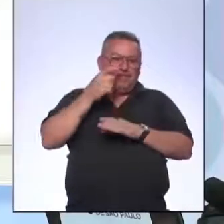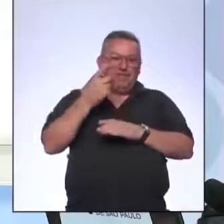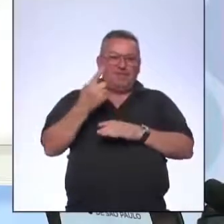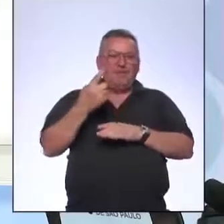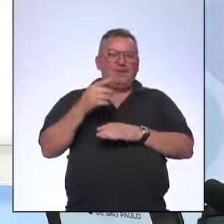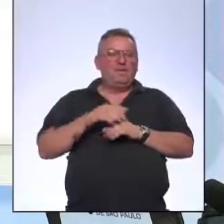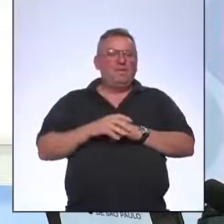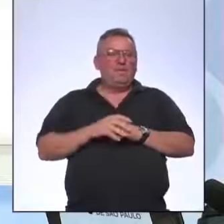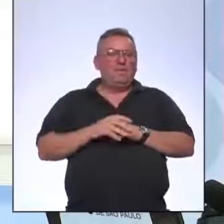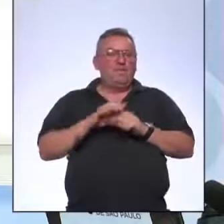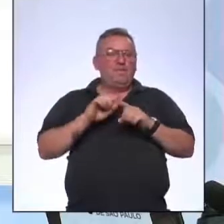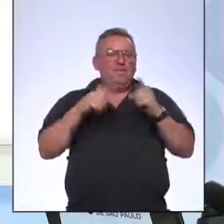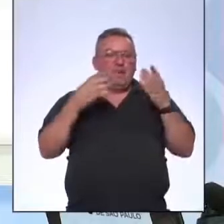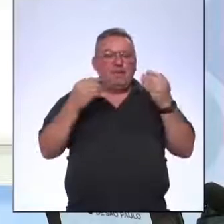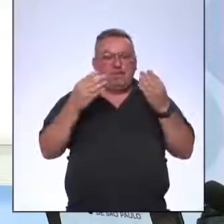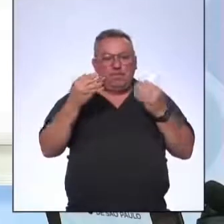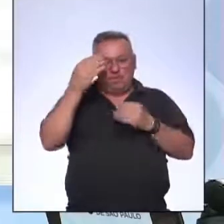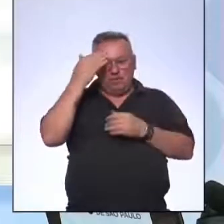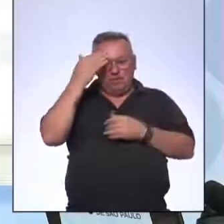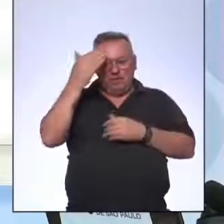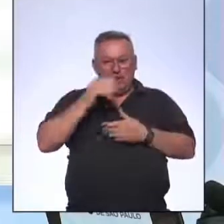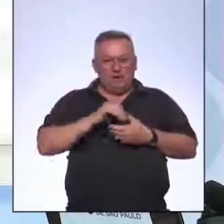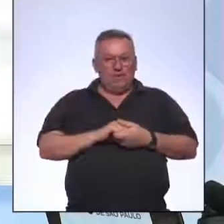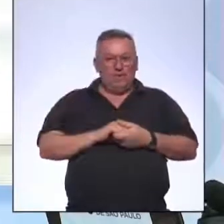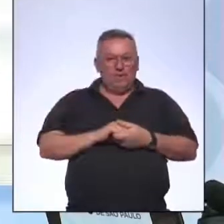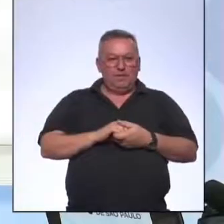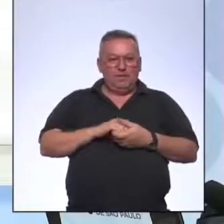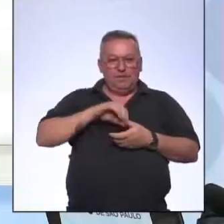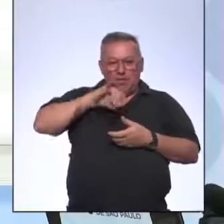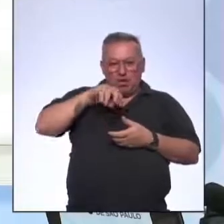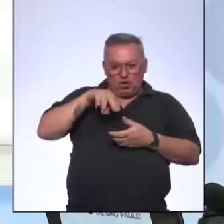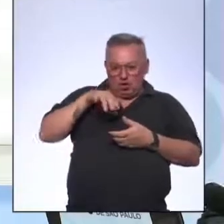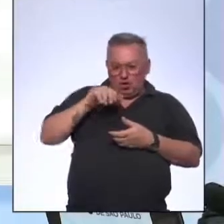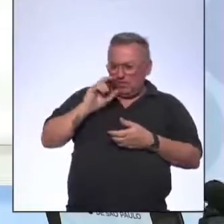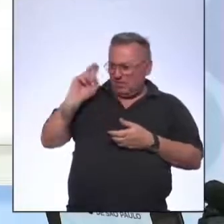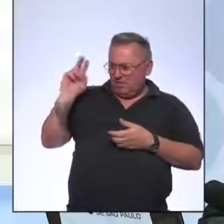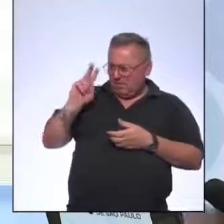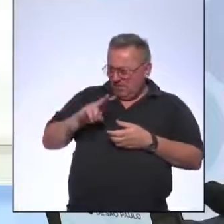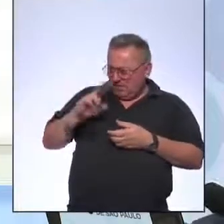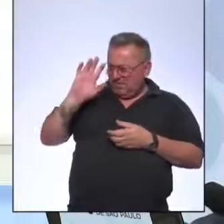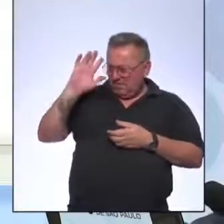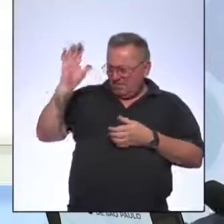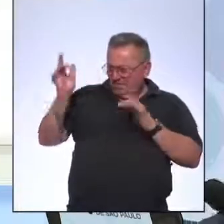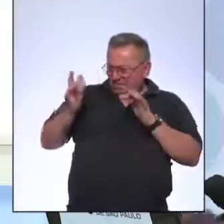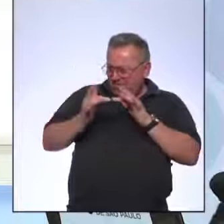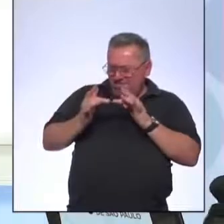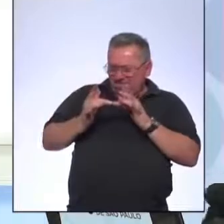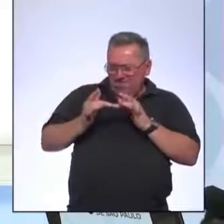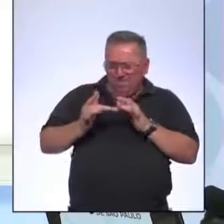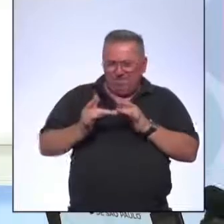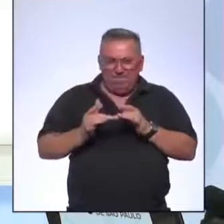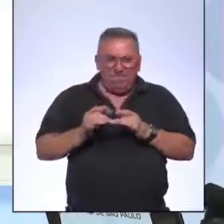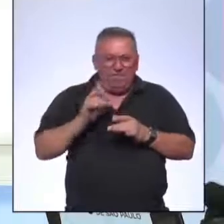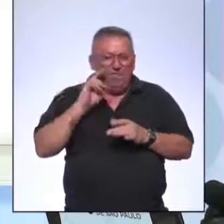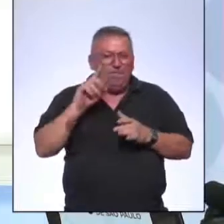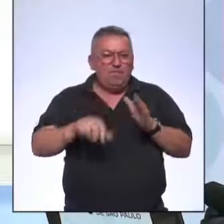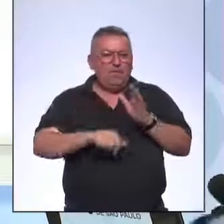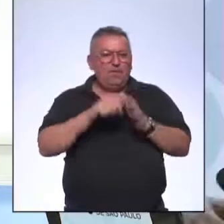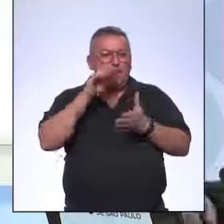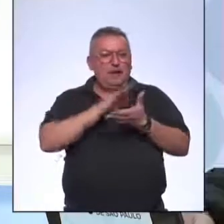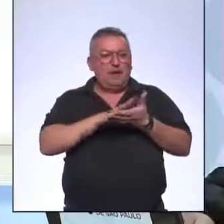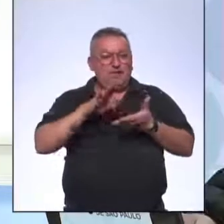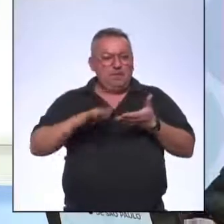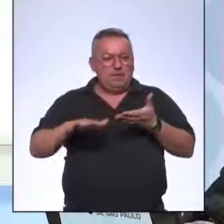vi uma mas muito obrigada Jonas Vamos ver se eles entenderam essa relação Olha a primeira atividade